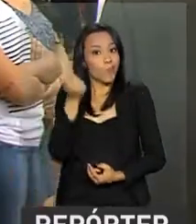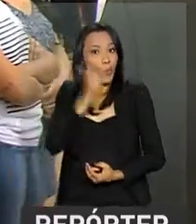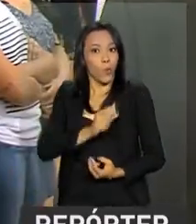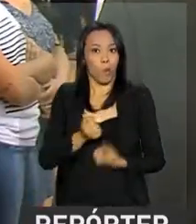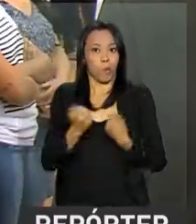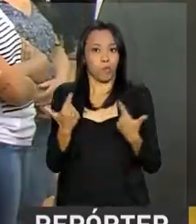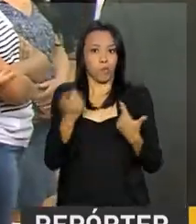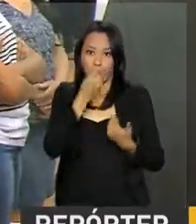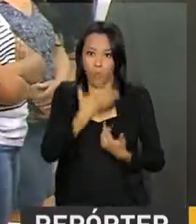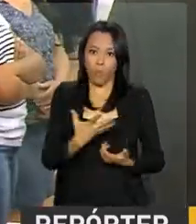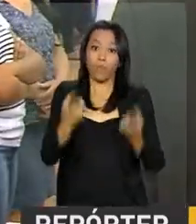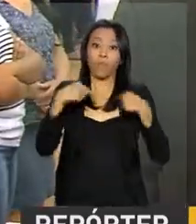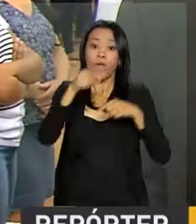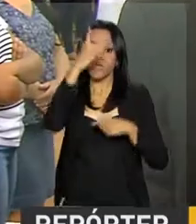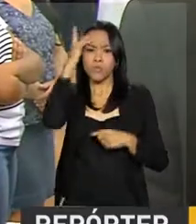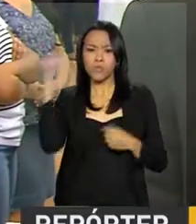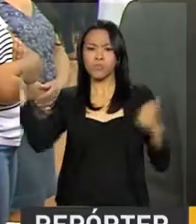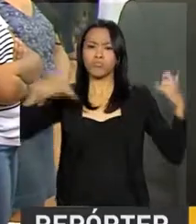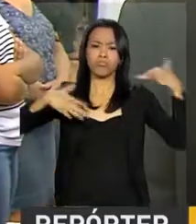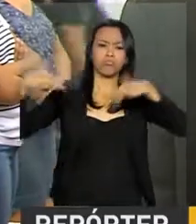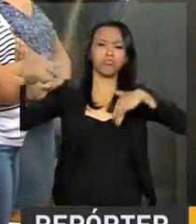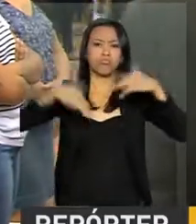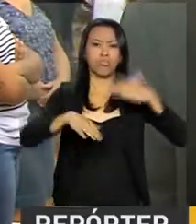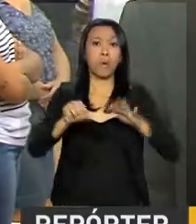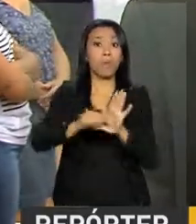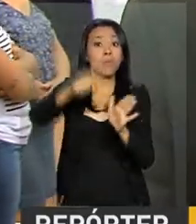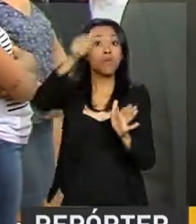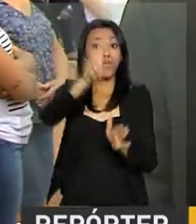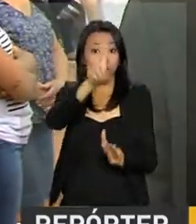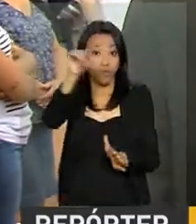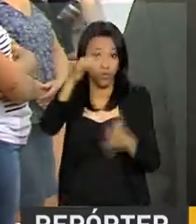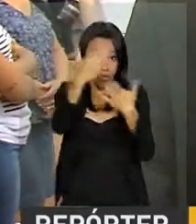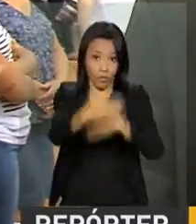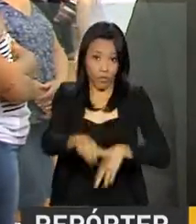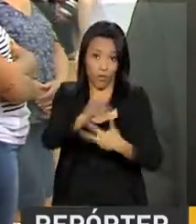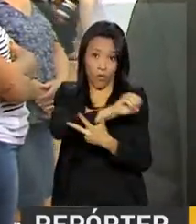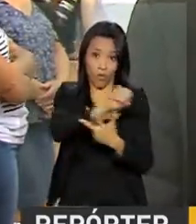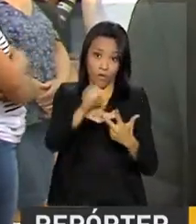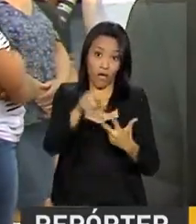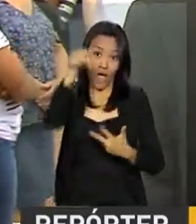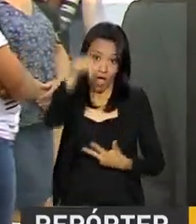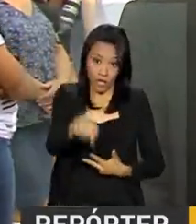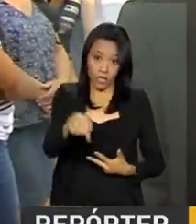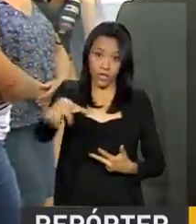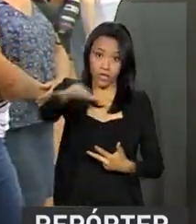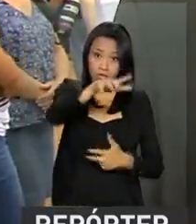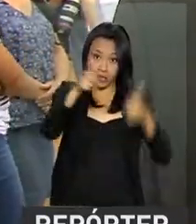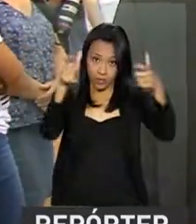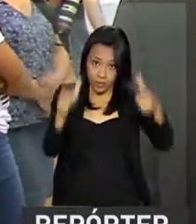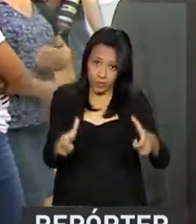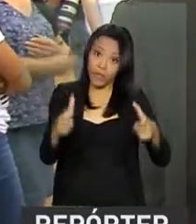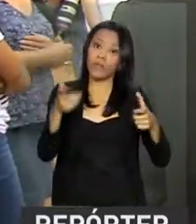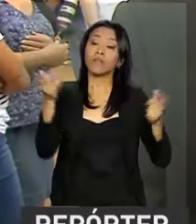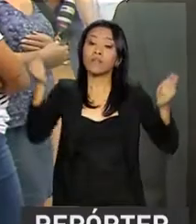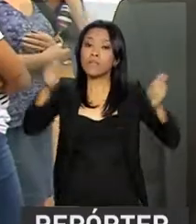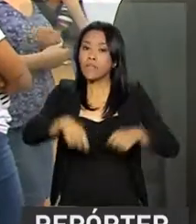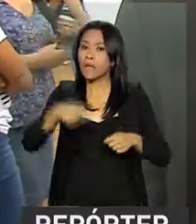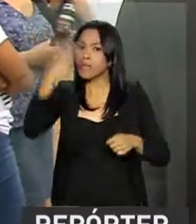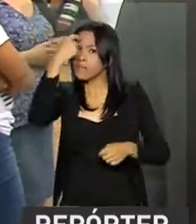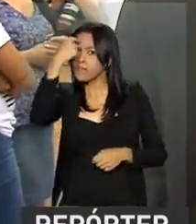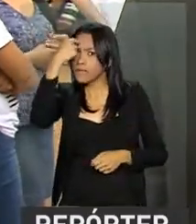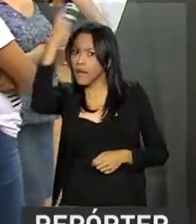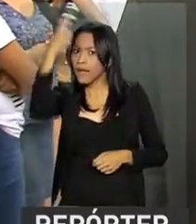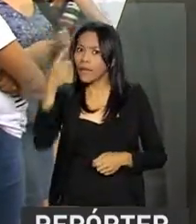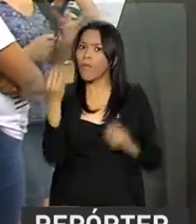quantidade de pessoas chegando para o primeiro dia do exame nacional do ensino médio nesta universidade aqui em brasília dá para se ter uma idéia